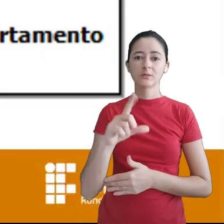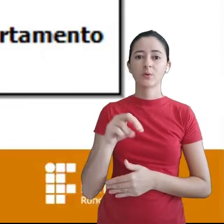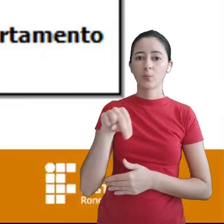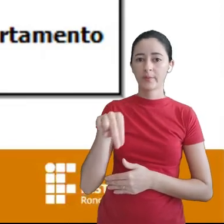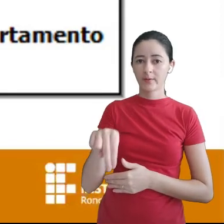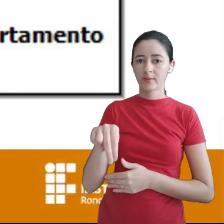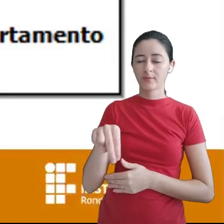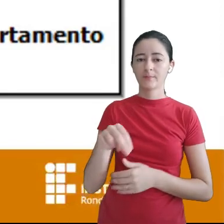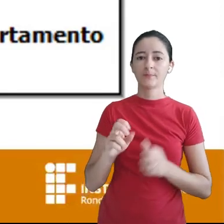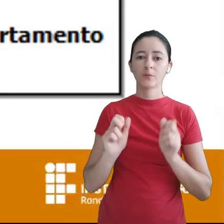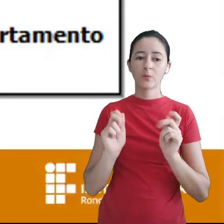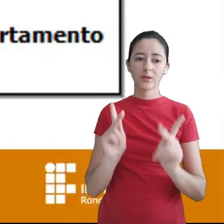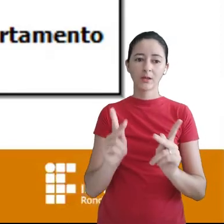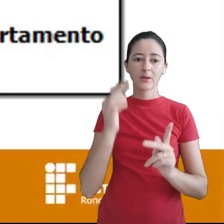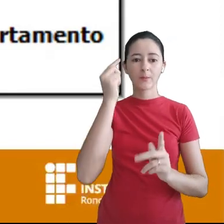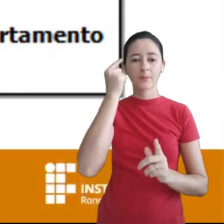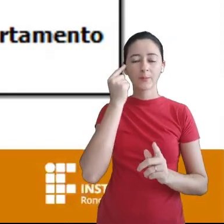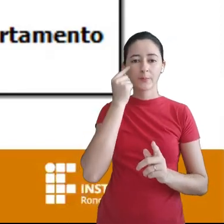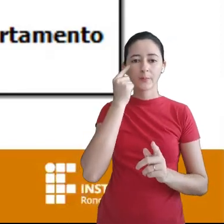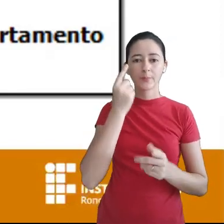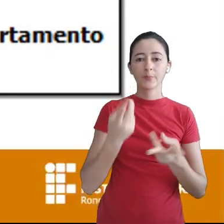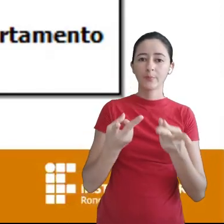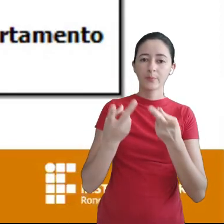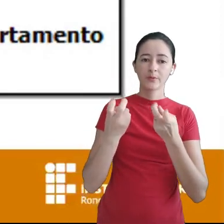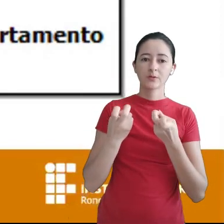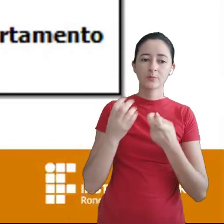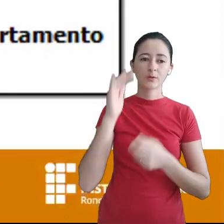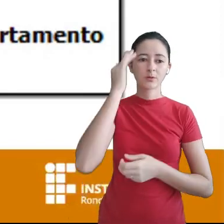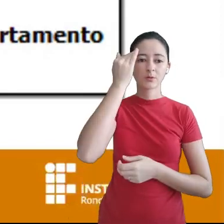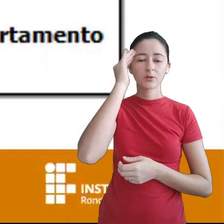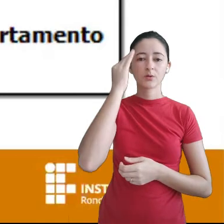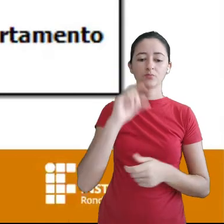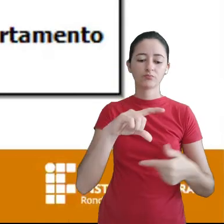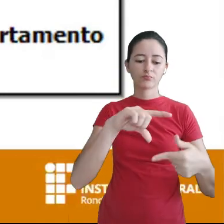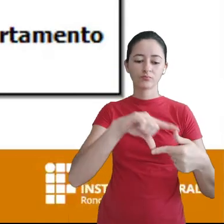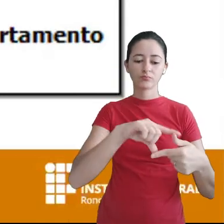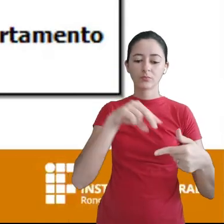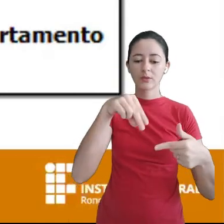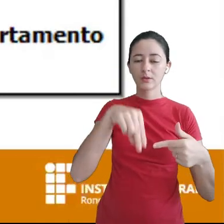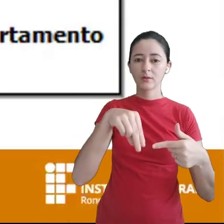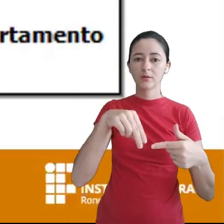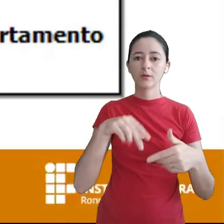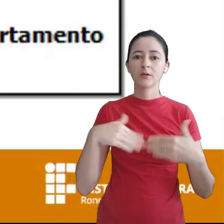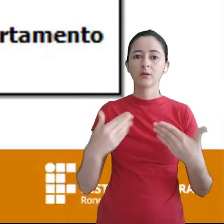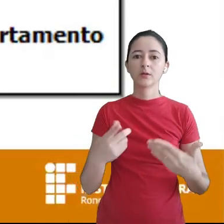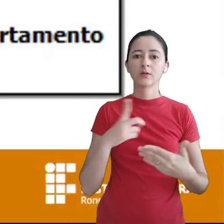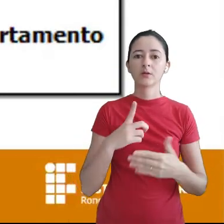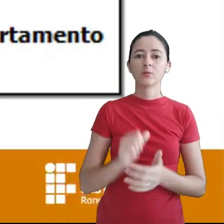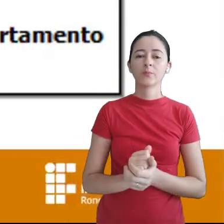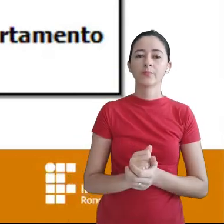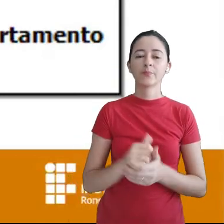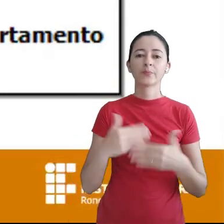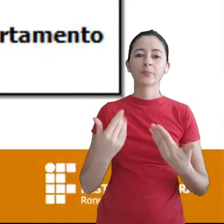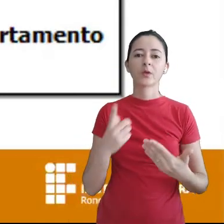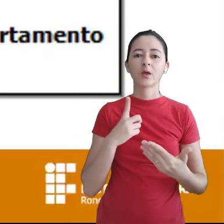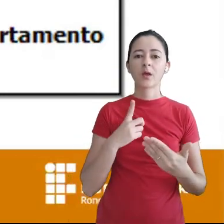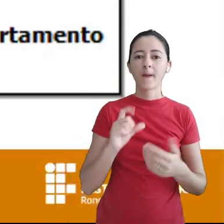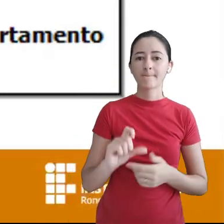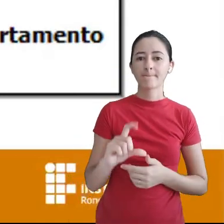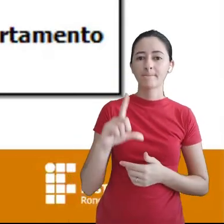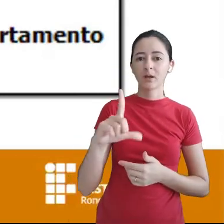lado de funcionário. Ok? Belezinha? Entenderam? Assim, então, podemos dizer que a